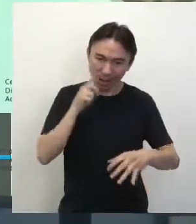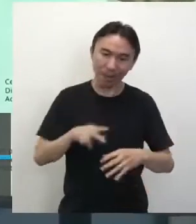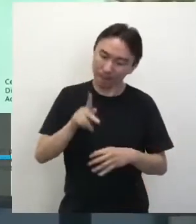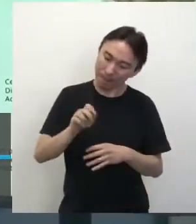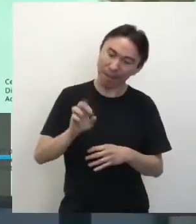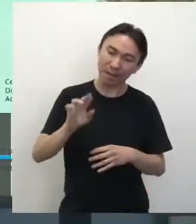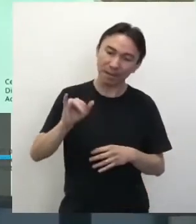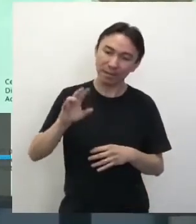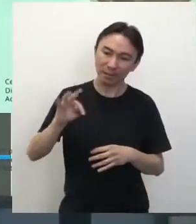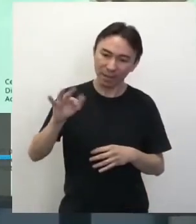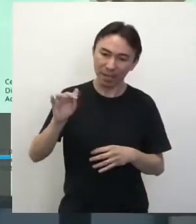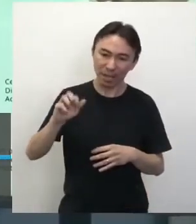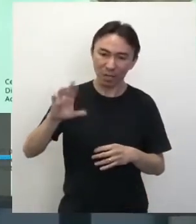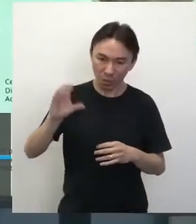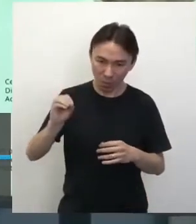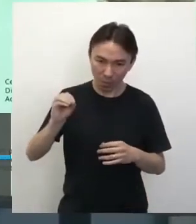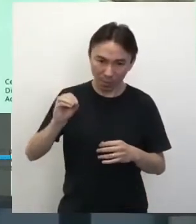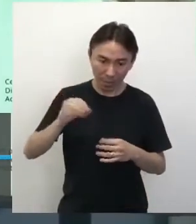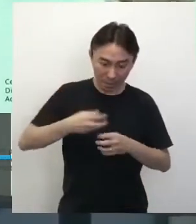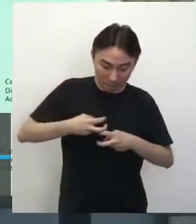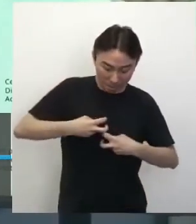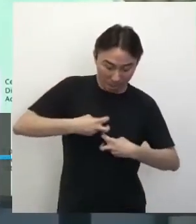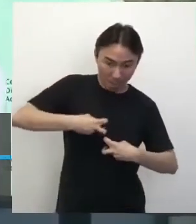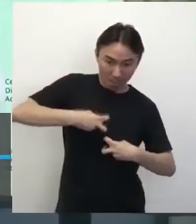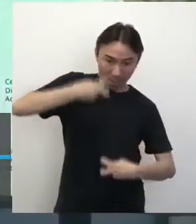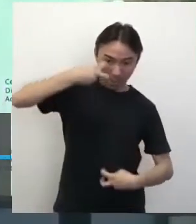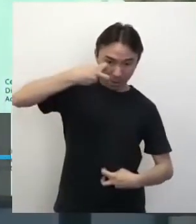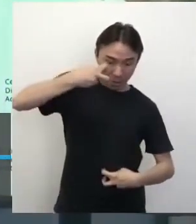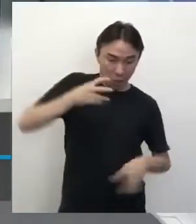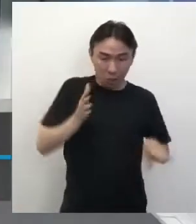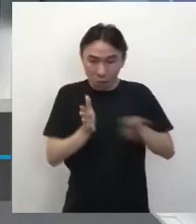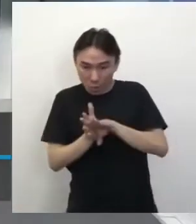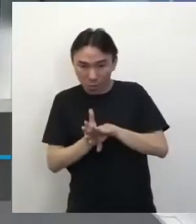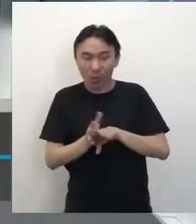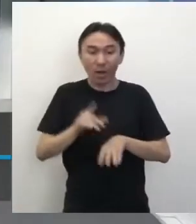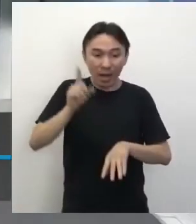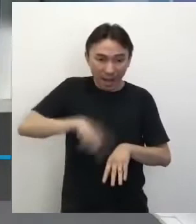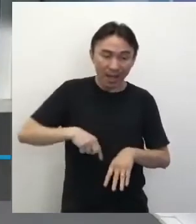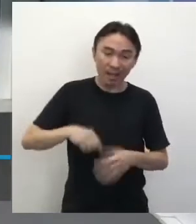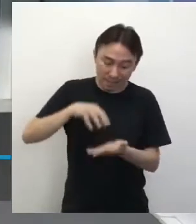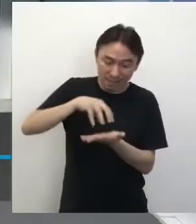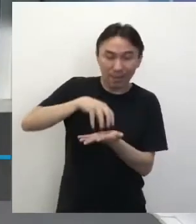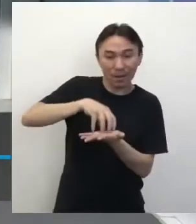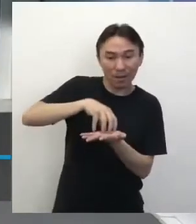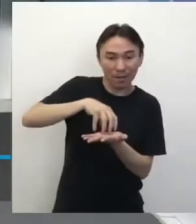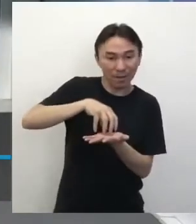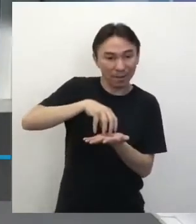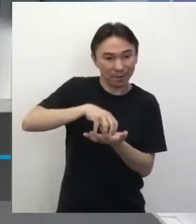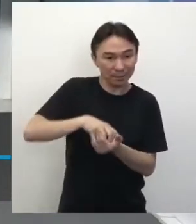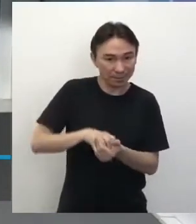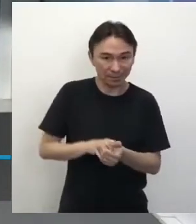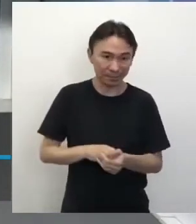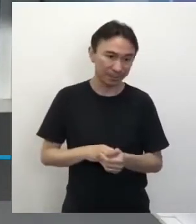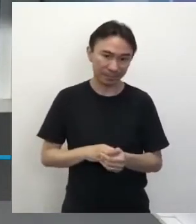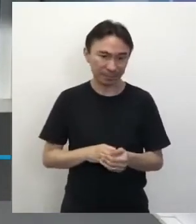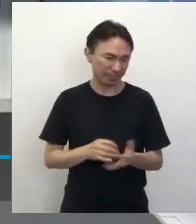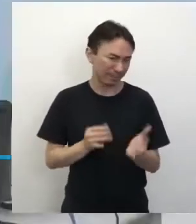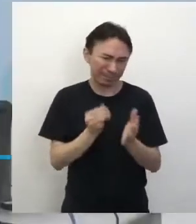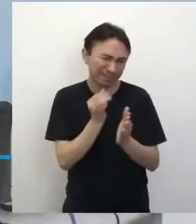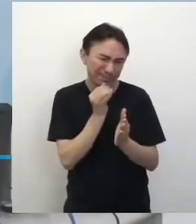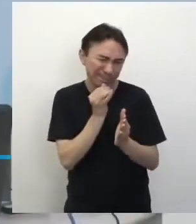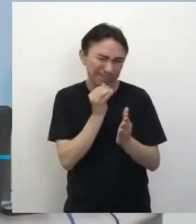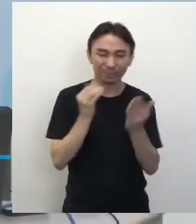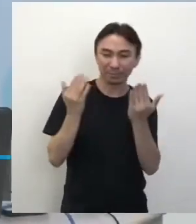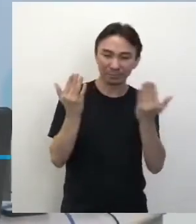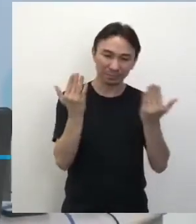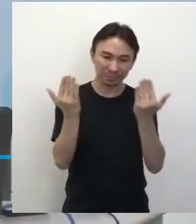coluna, sistema nervoso central, tá bom? Dá até para fazer uma analogia com a rede telefônica, né? Sim. Aqui